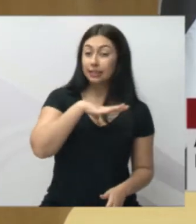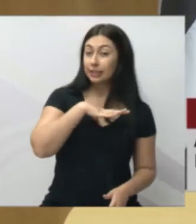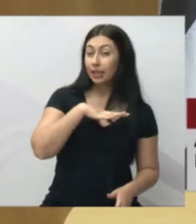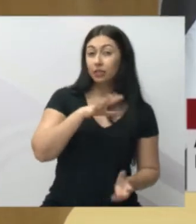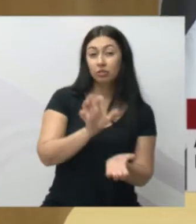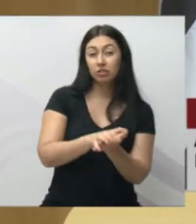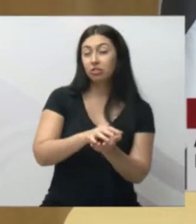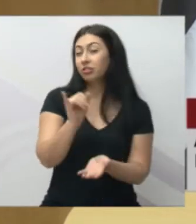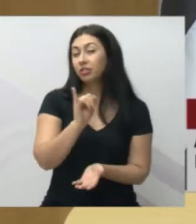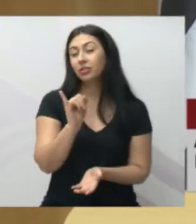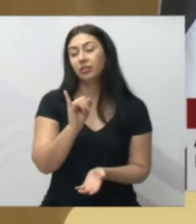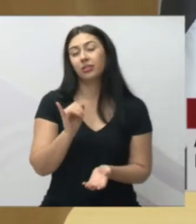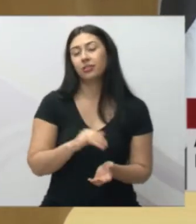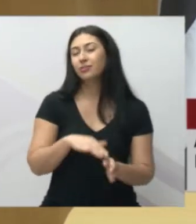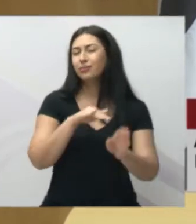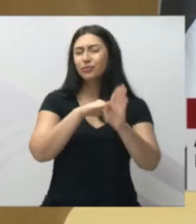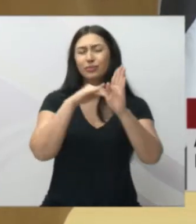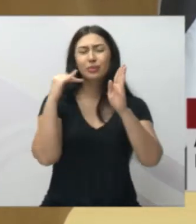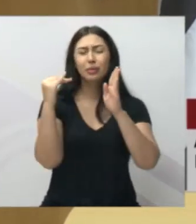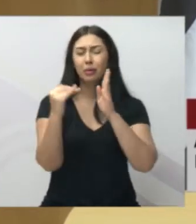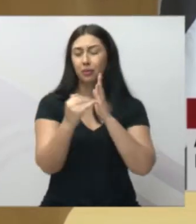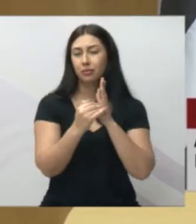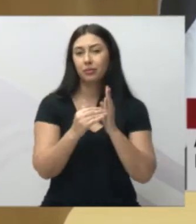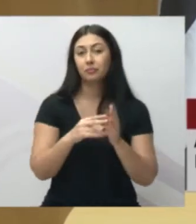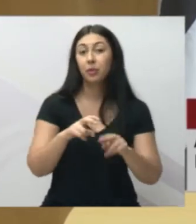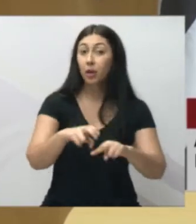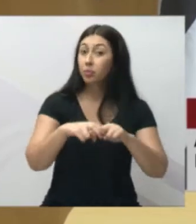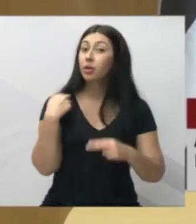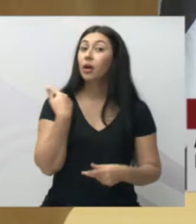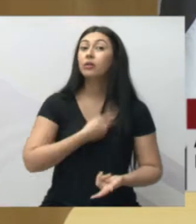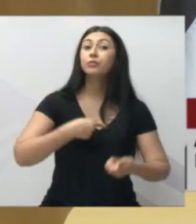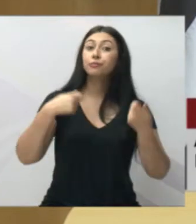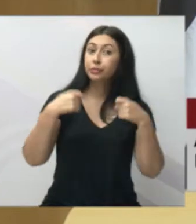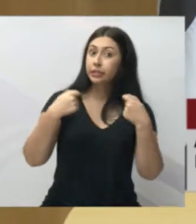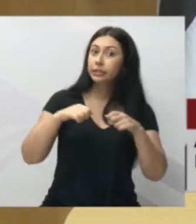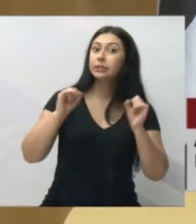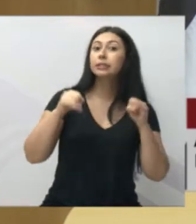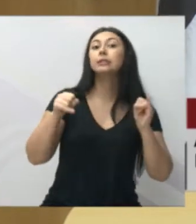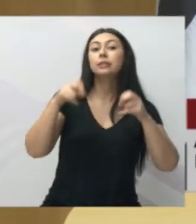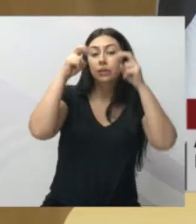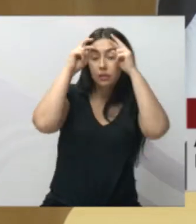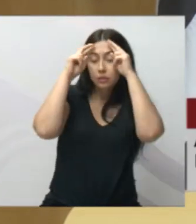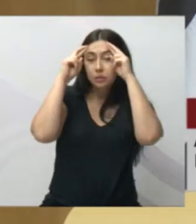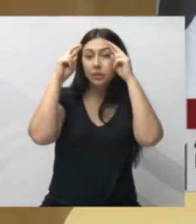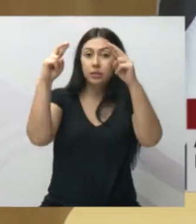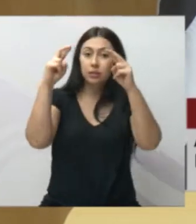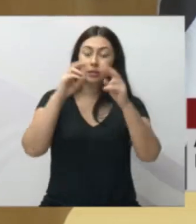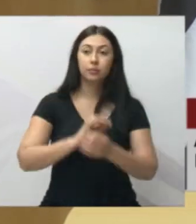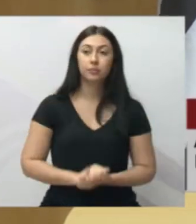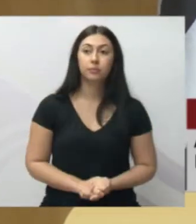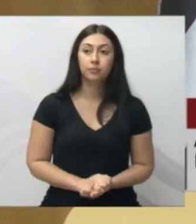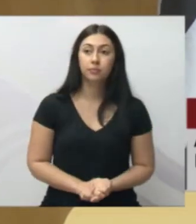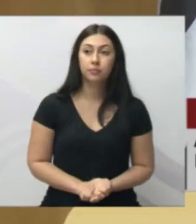vereador. Então, nós temos que respeitar esses trabalhadores, esses pais e mães de família.